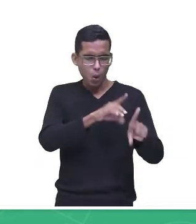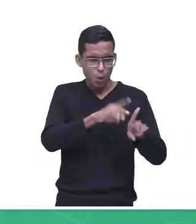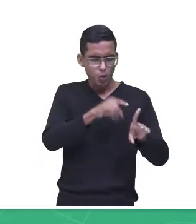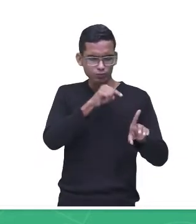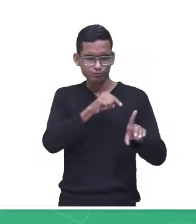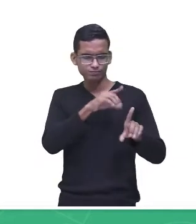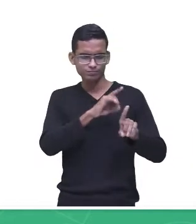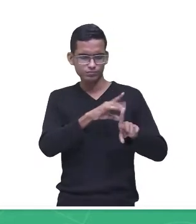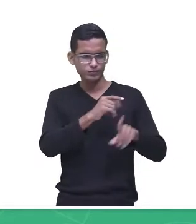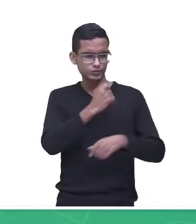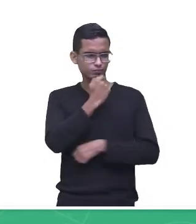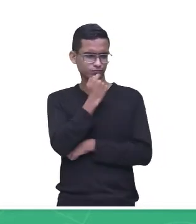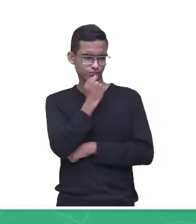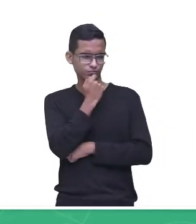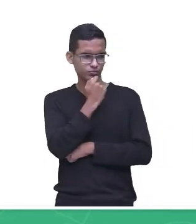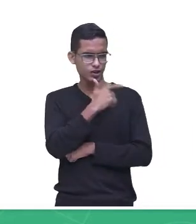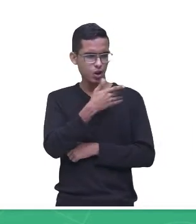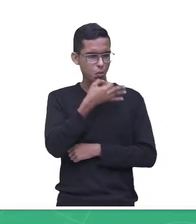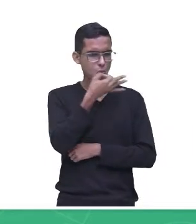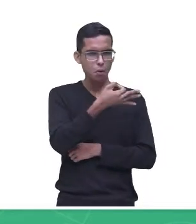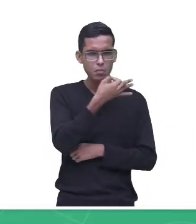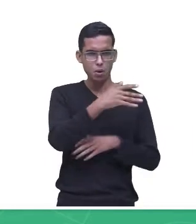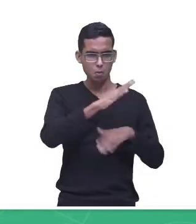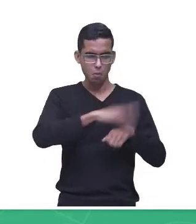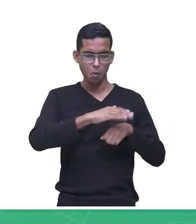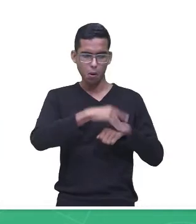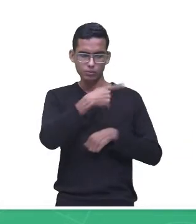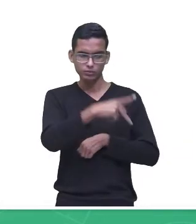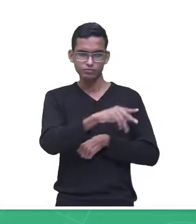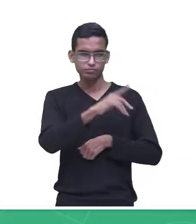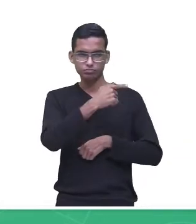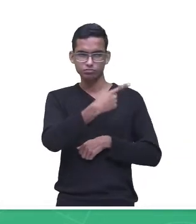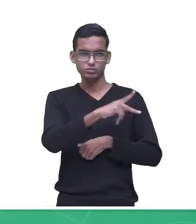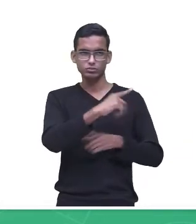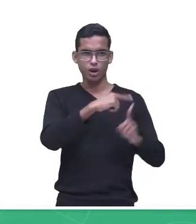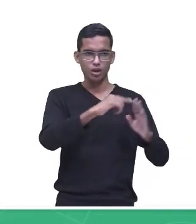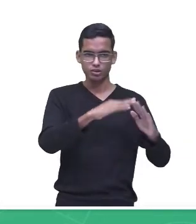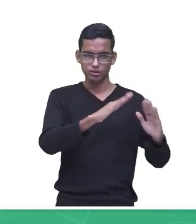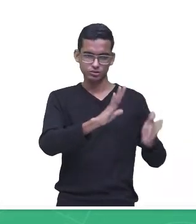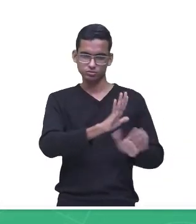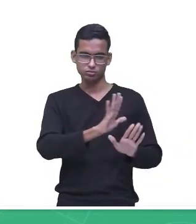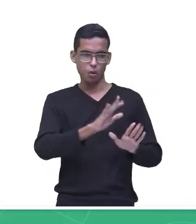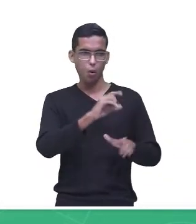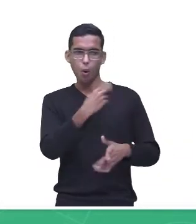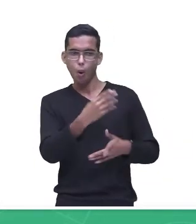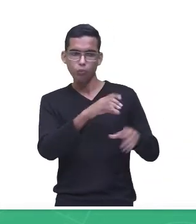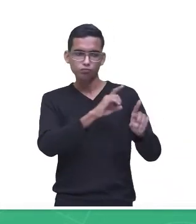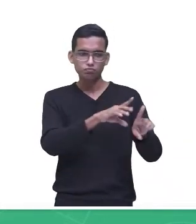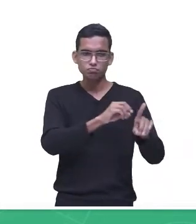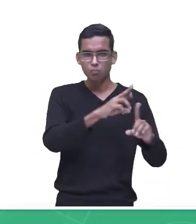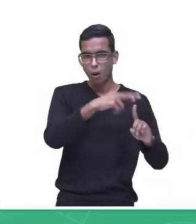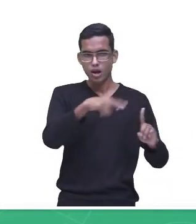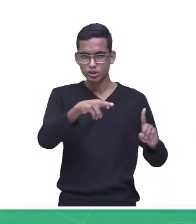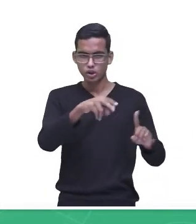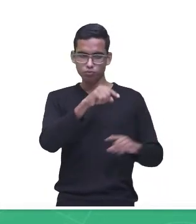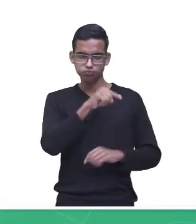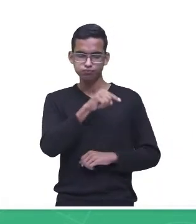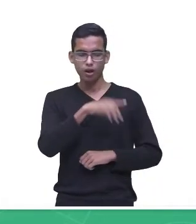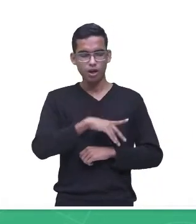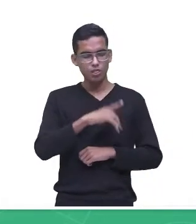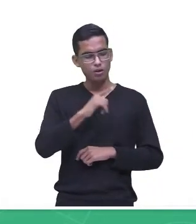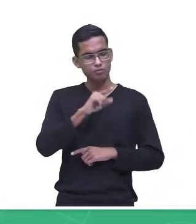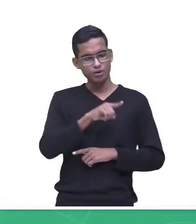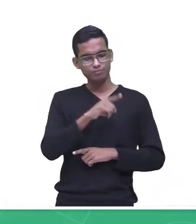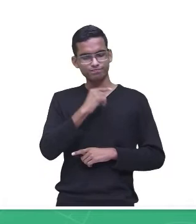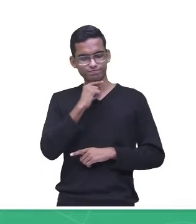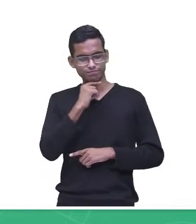Uma opinião. Daquilo que pode ser também considerado dogmas, porque o que é um dogma? É uma verdade absoluta,